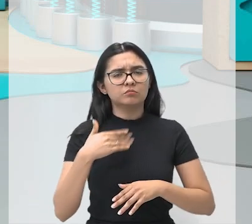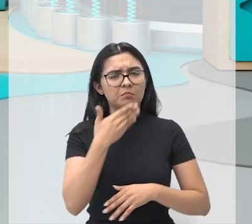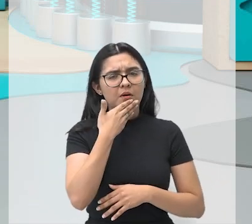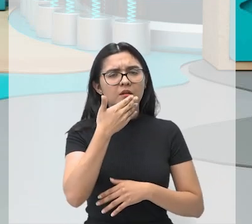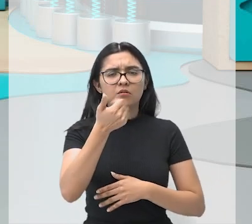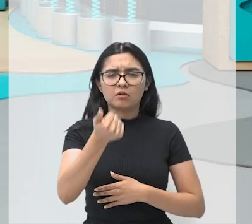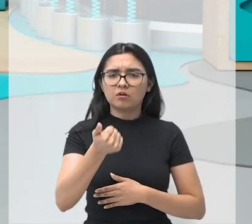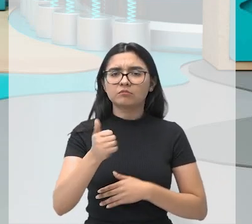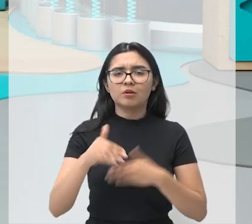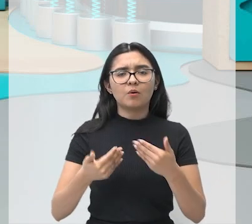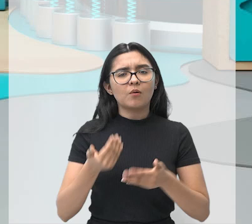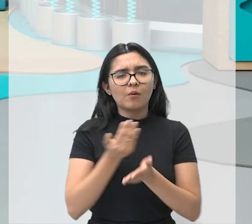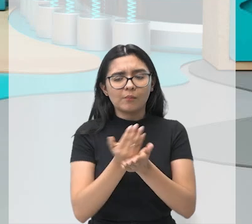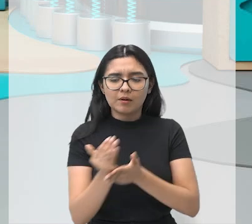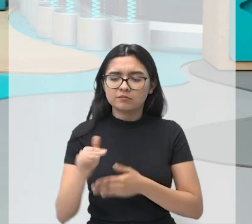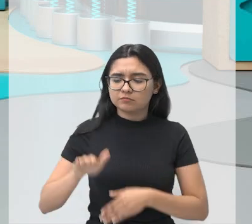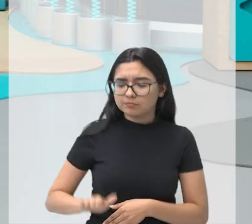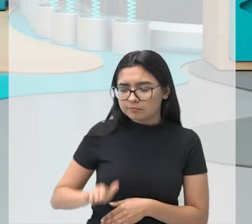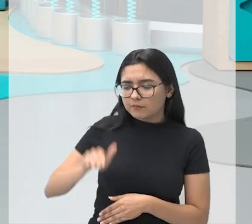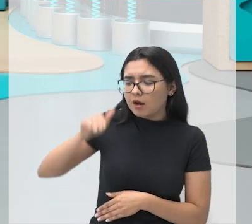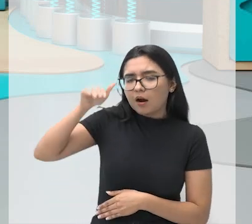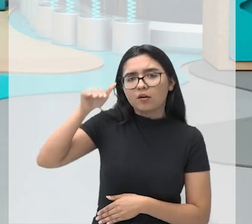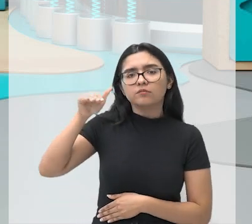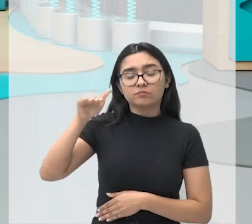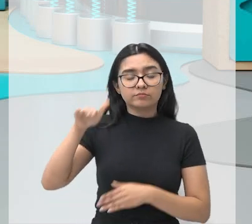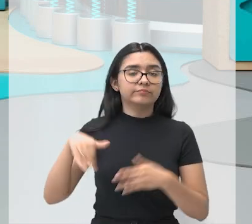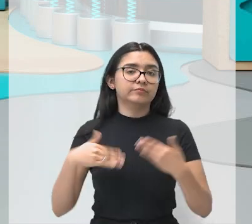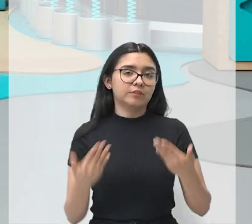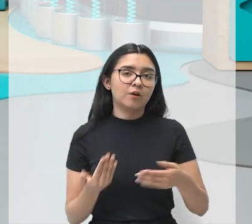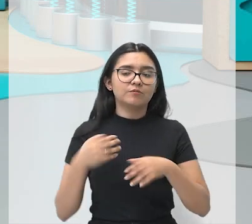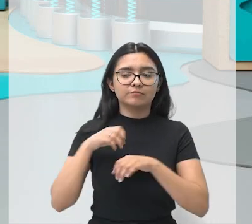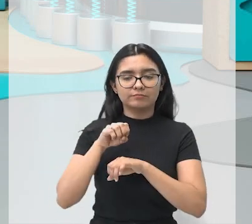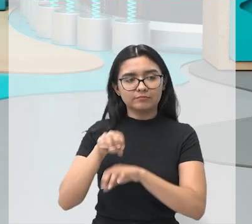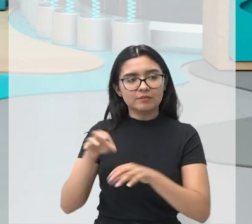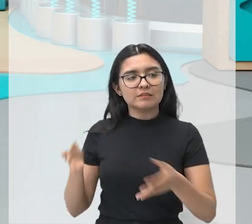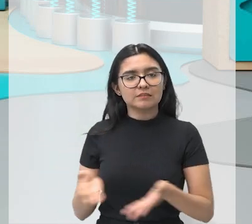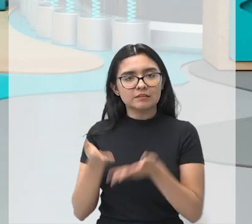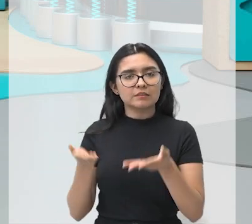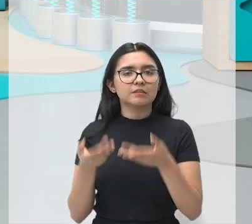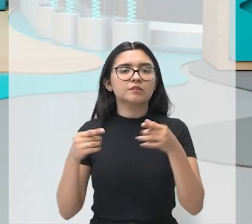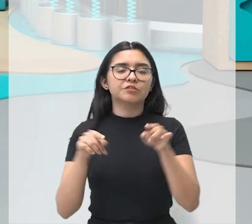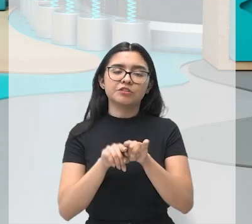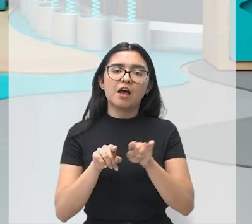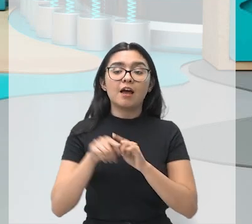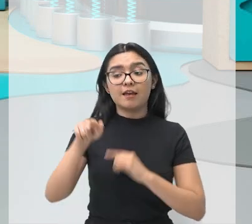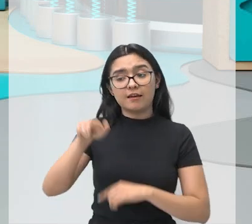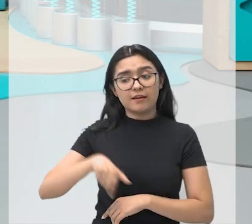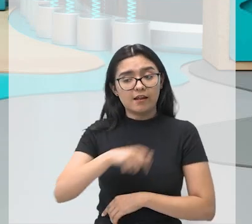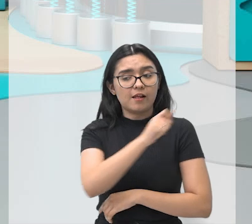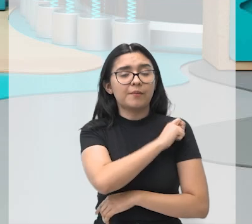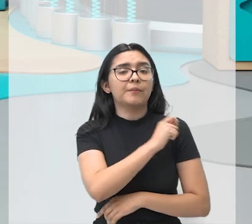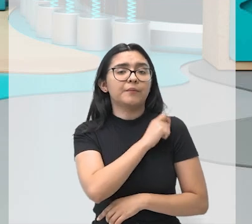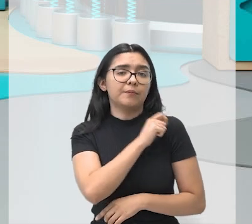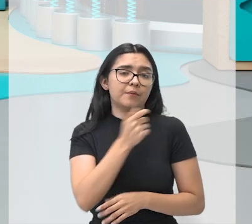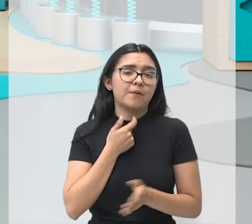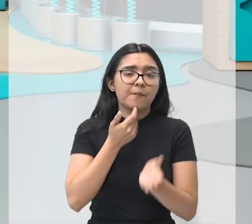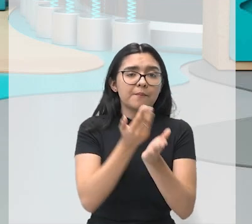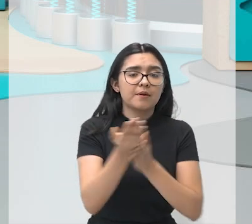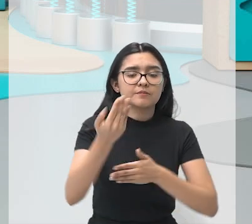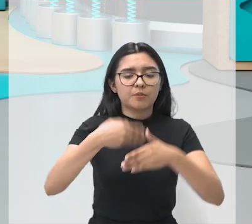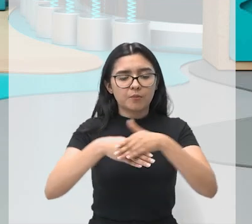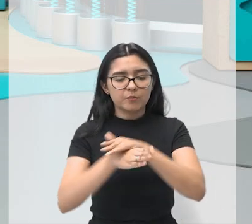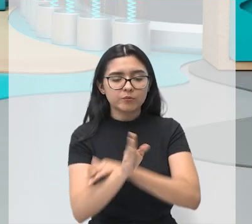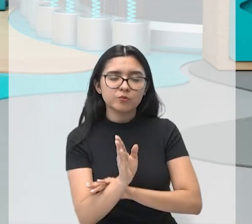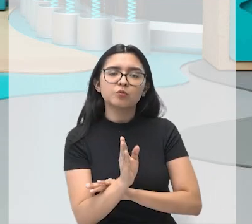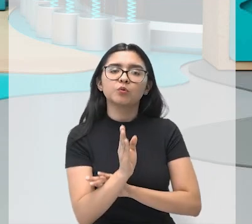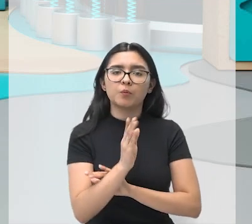bem cedo a praticar atividade física, você já desenvolve, né, o hábito saudável, você